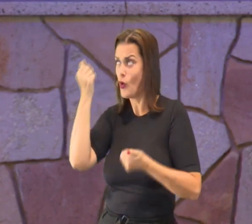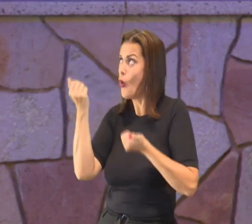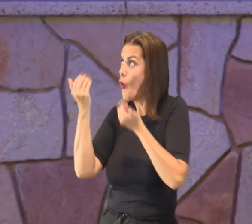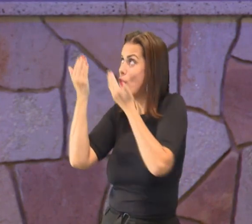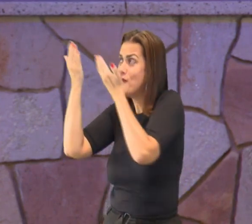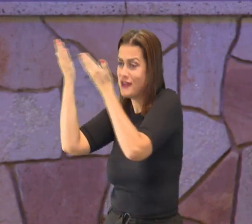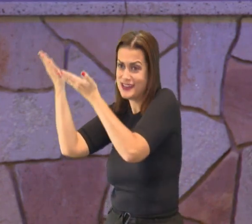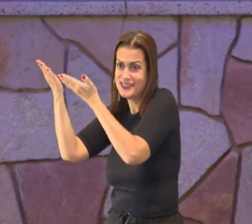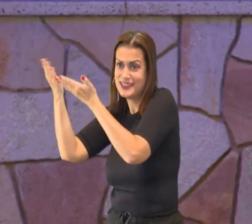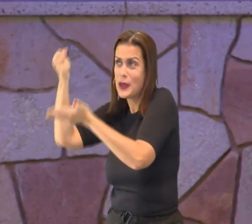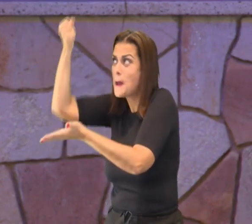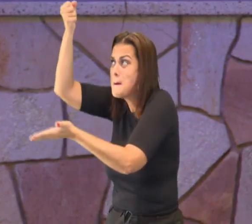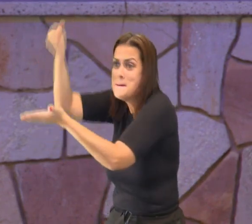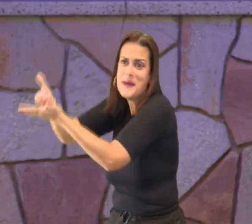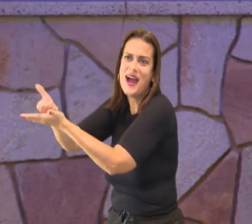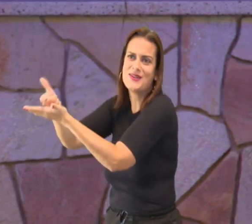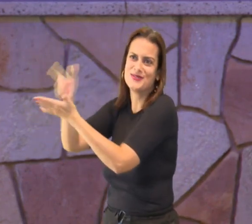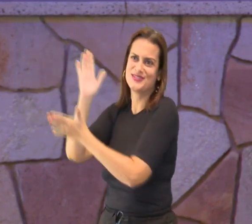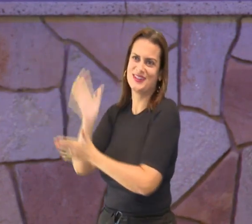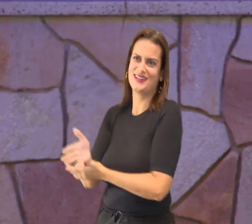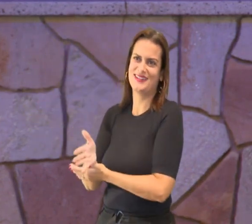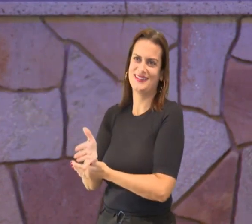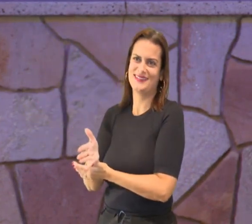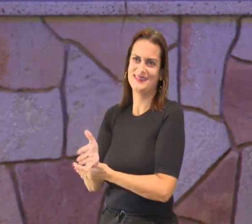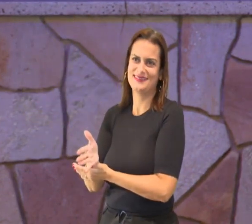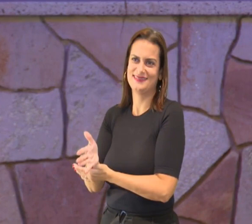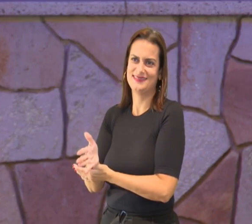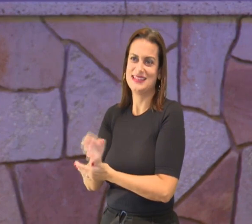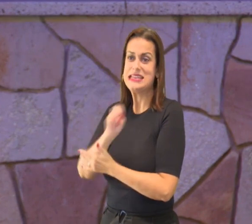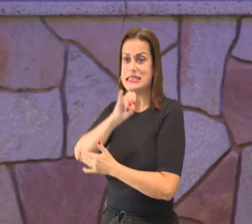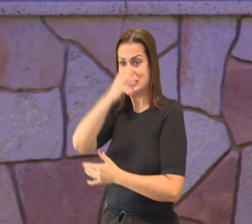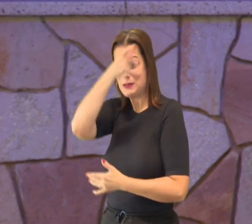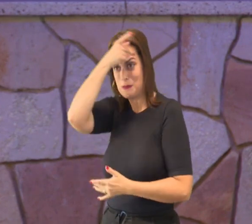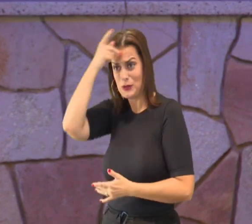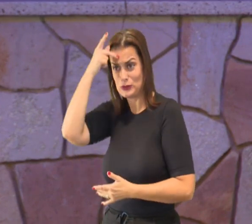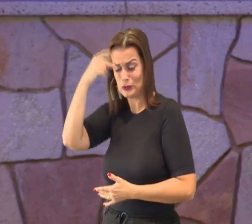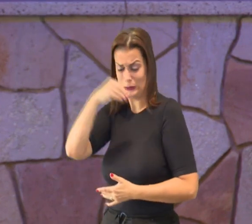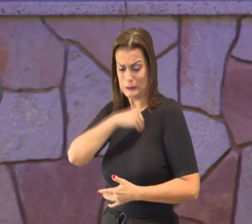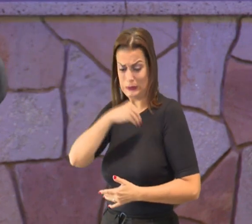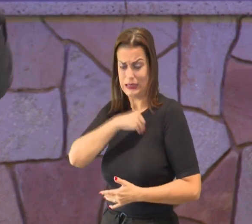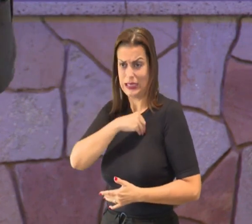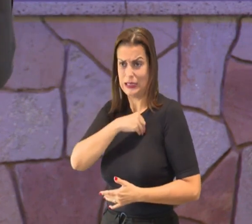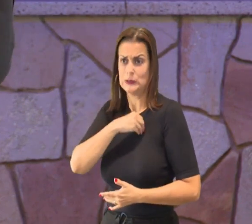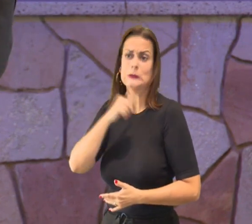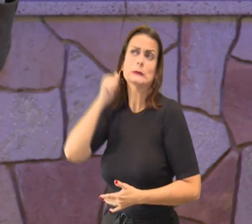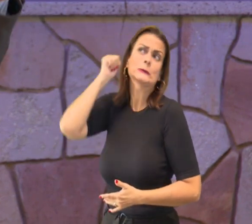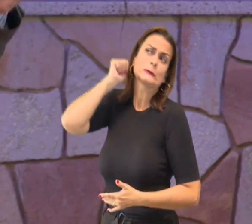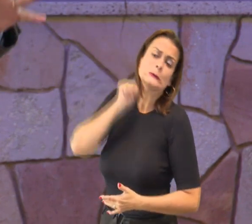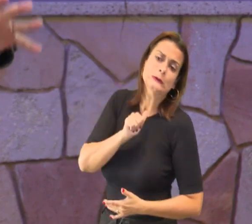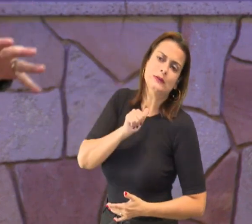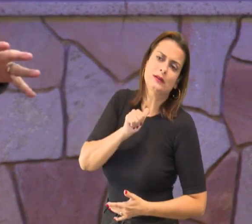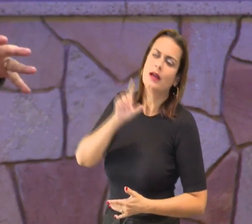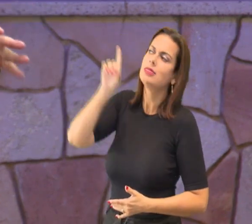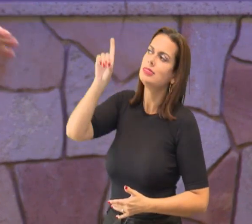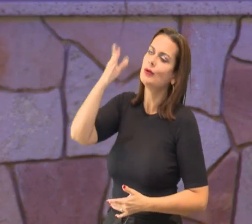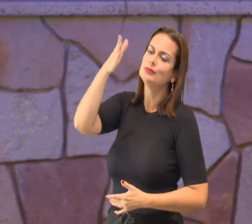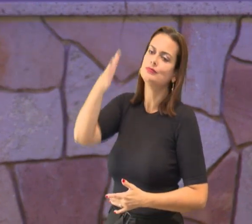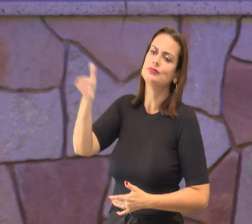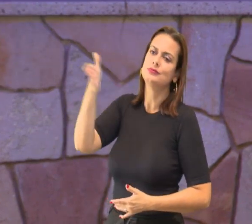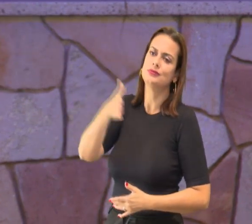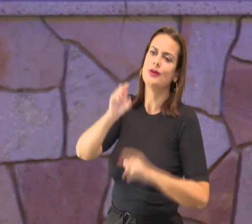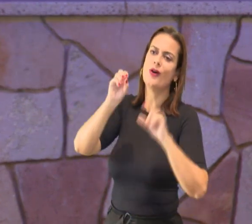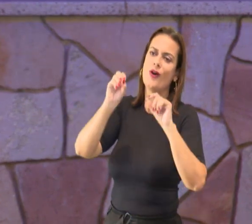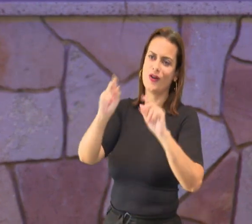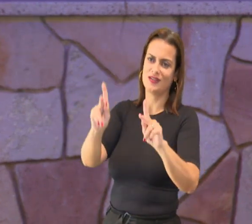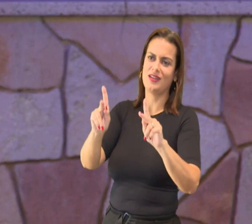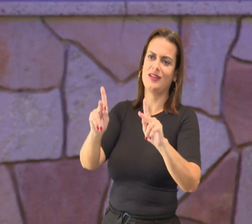o sacrifício ao Senhor, quando alguém expiava o seu pecado, era como se Deus cancelasse o seu pecado